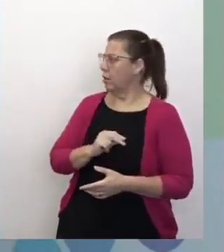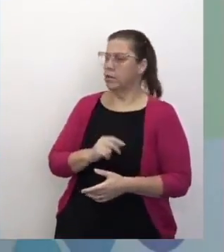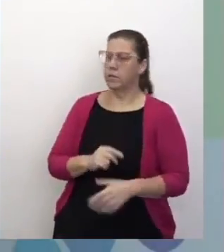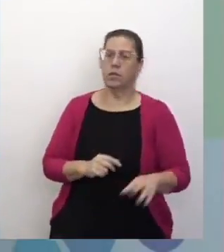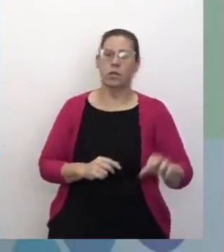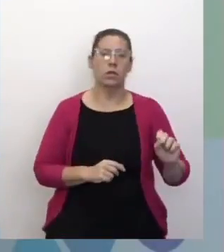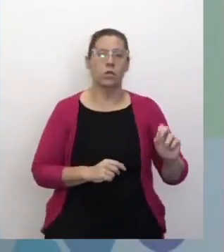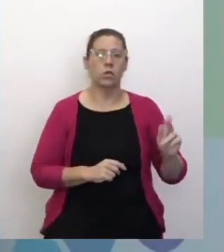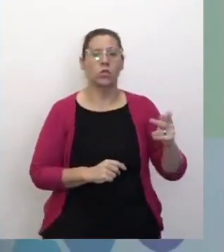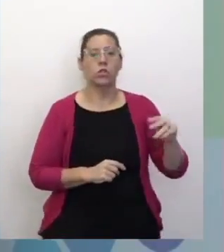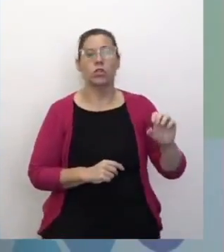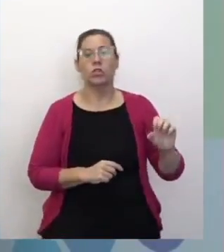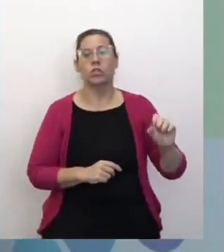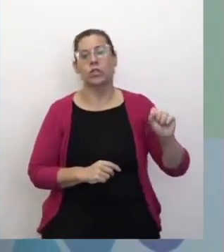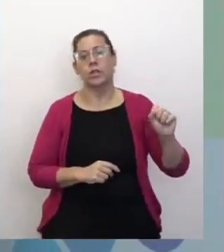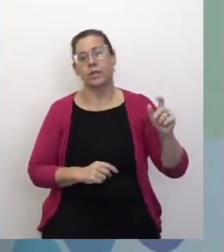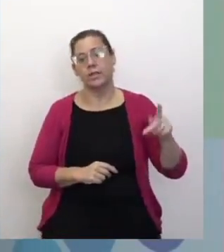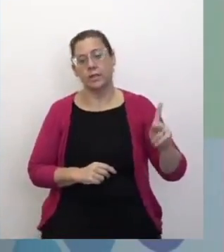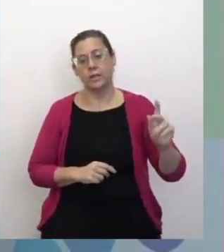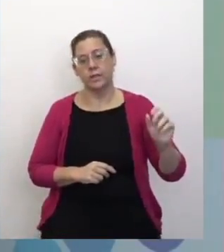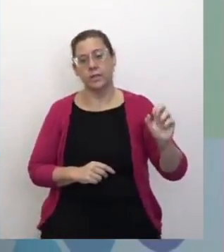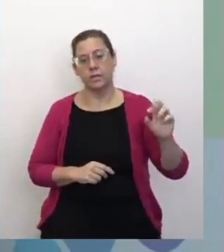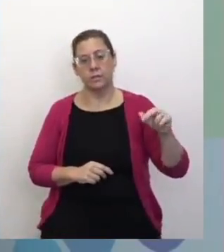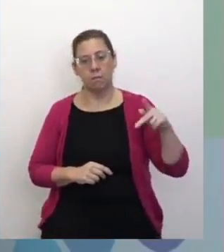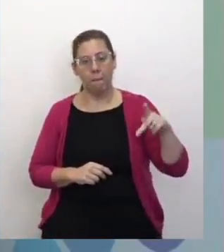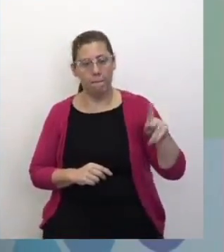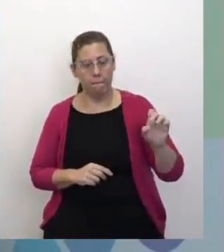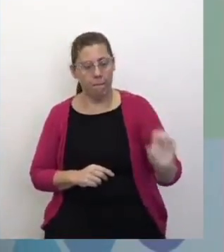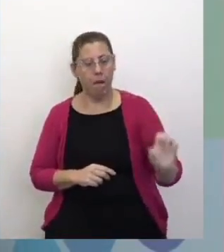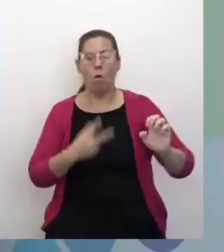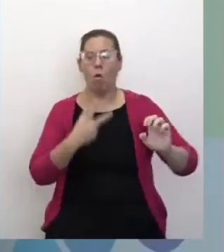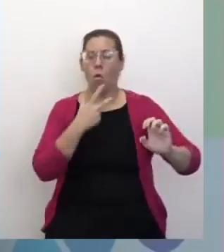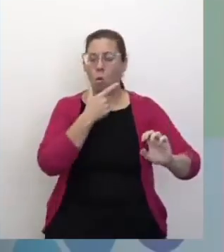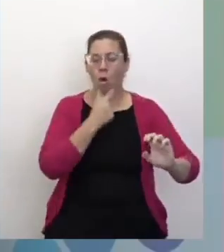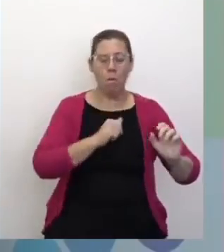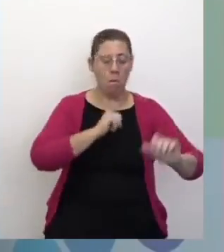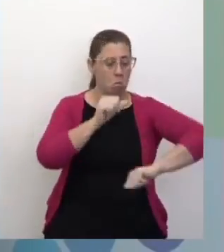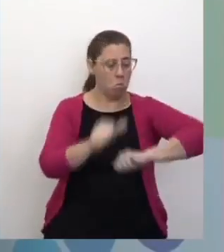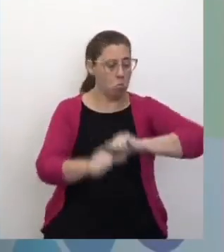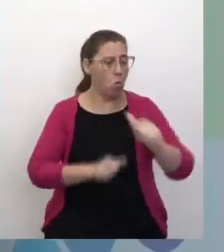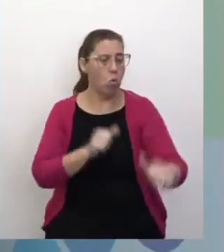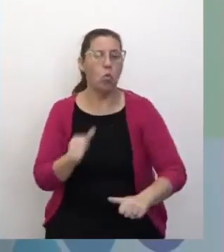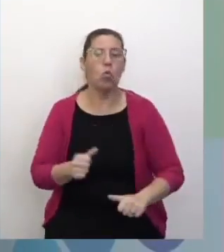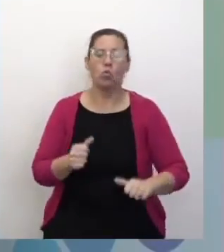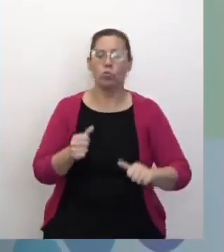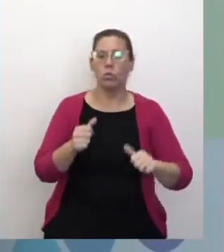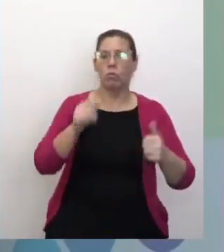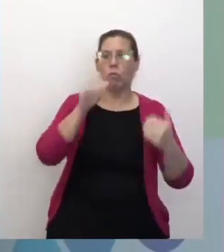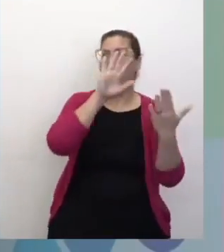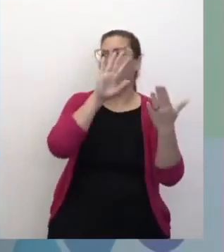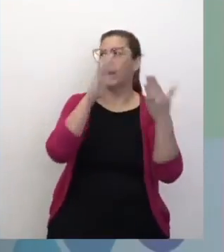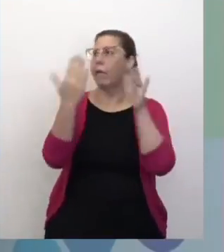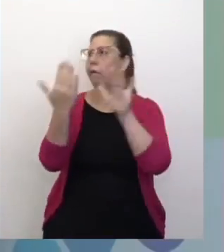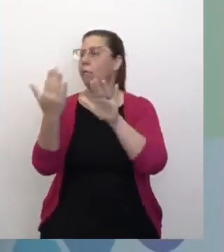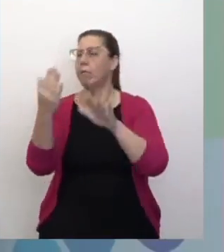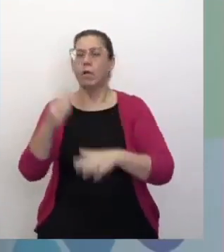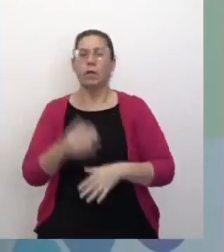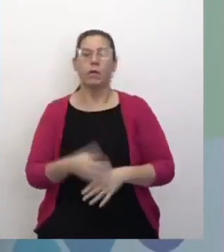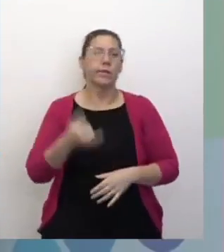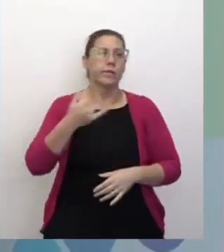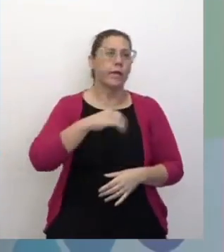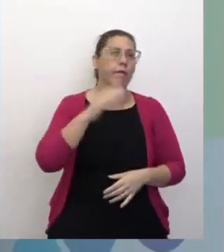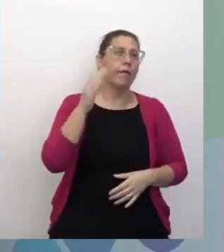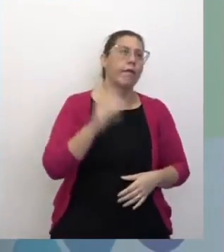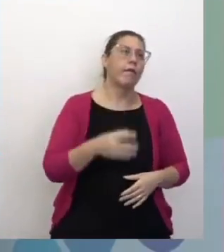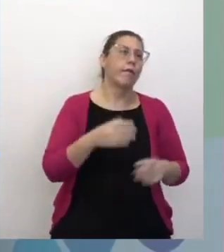Shakespeare dizia o quê? Que o homem, ele mudava conforme as estações do ano, era primavera, outono, verão. Então, mas olha só,